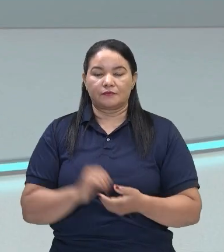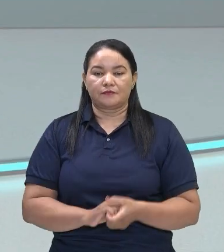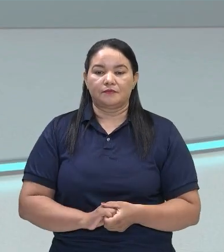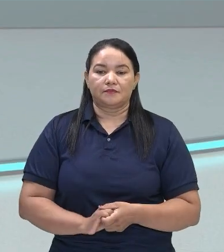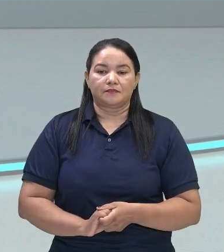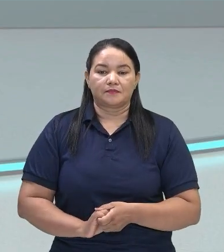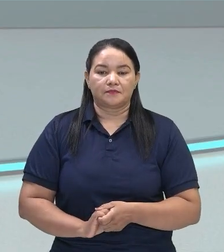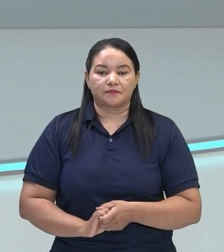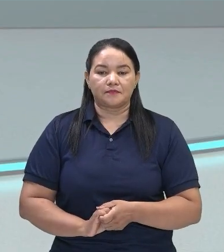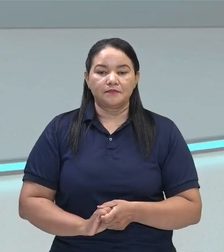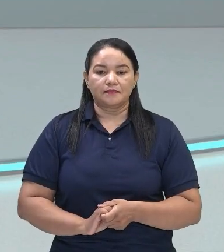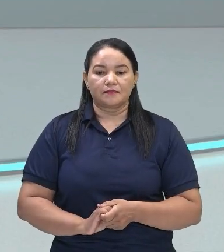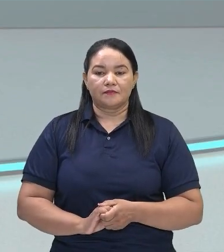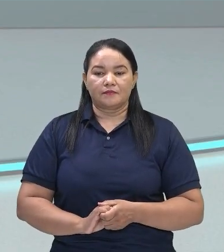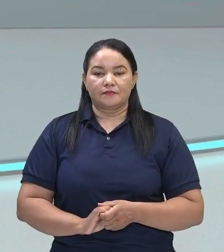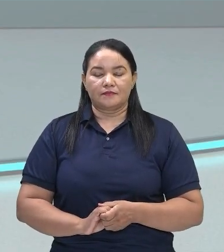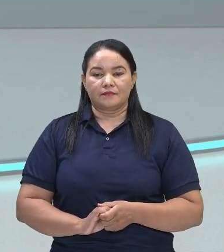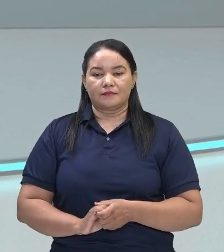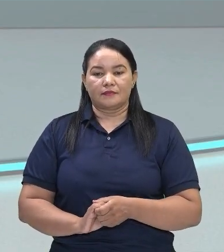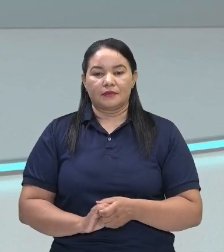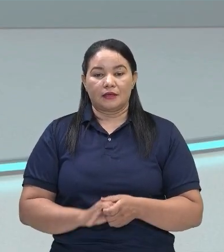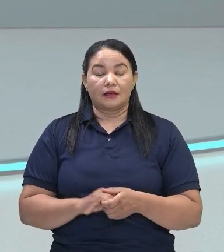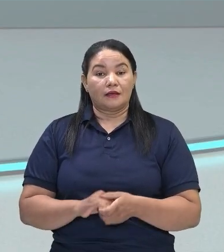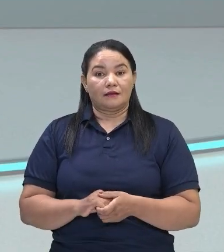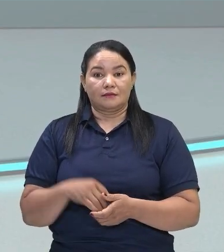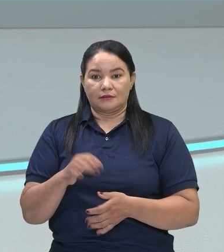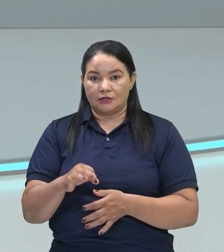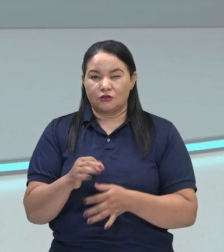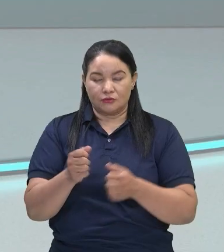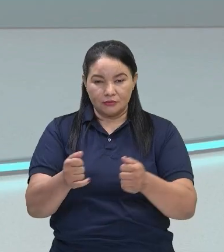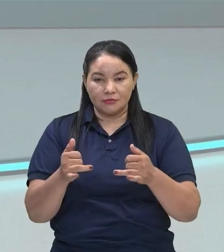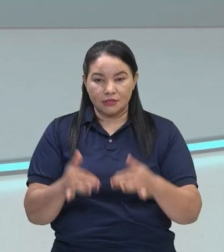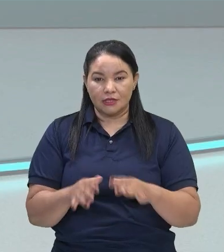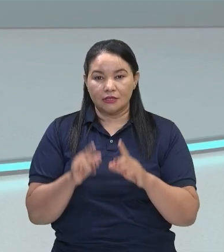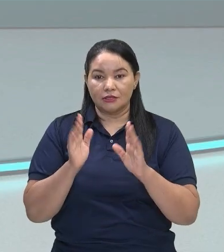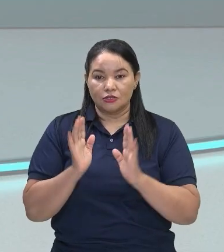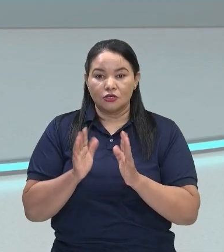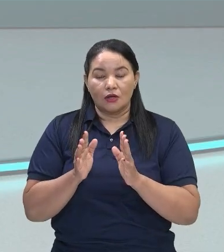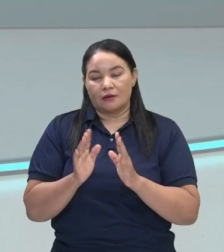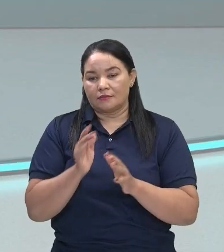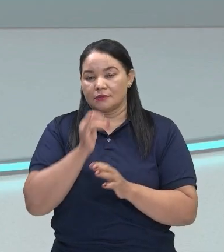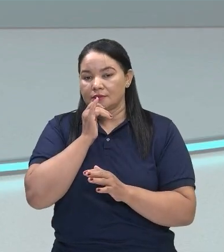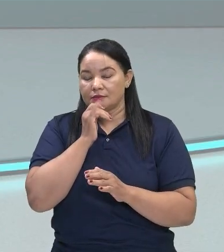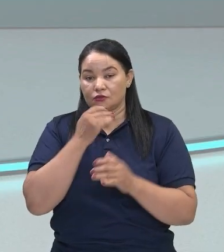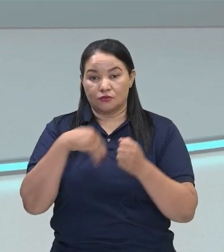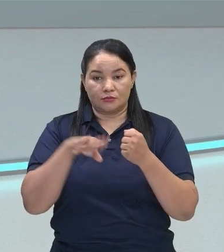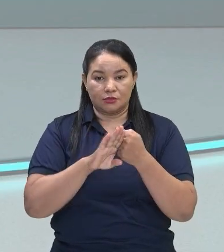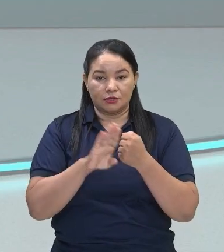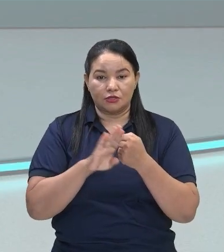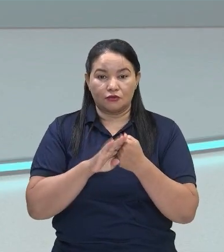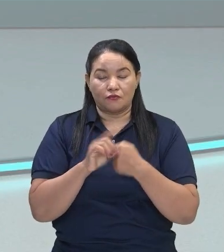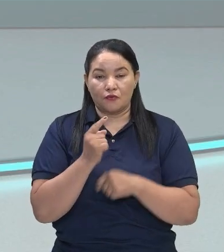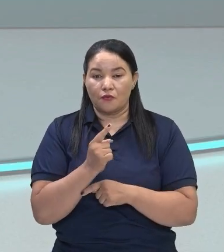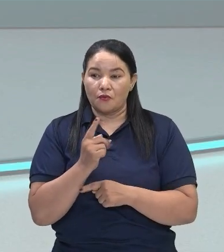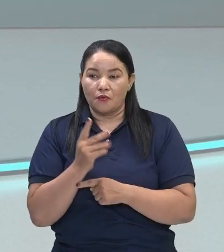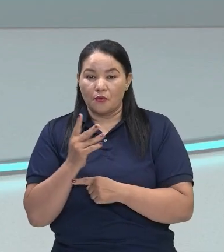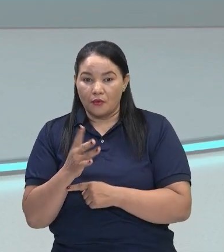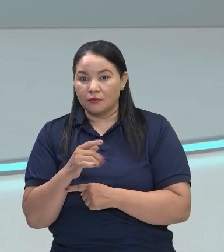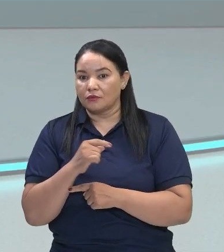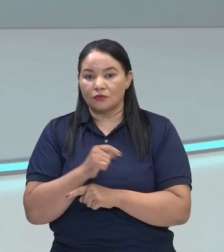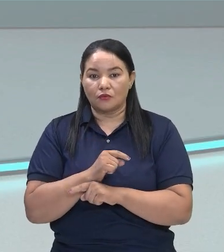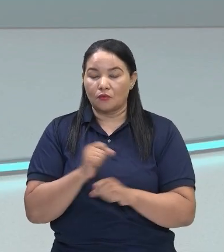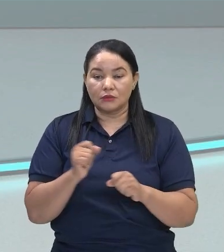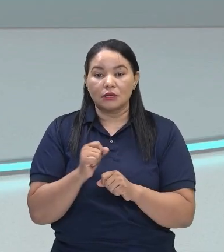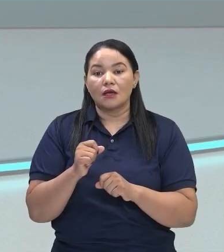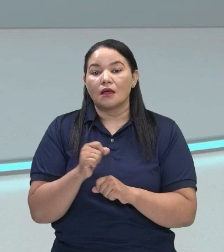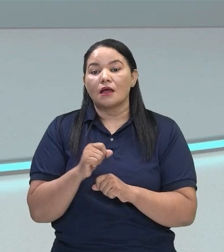of a device, a cup of coffee. É exatamente aquilo que eu estava falando. Para substantivos incontáveis, eu sempre vou precisar de algo para